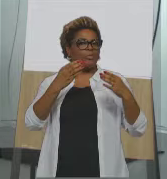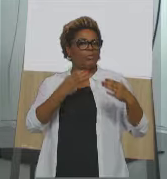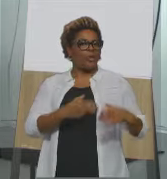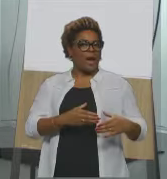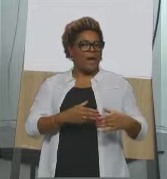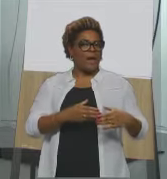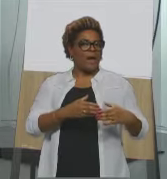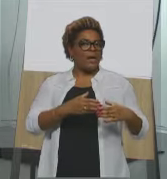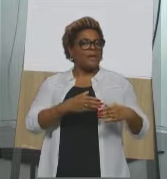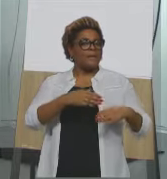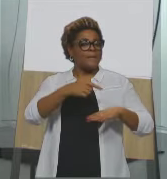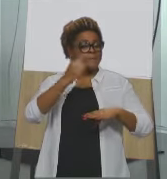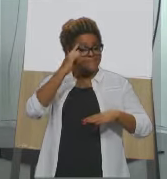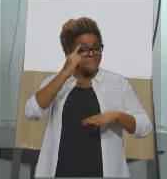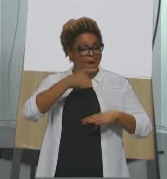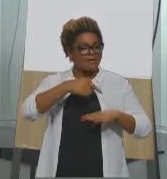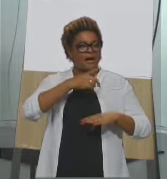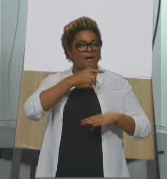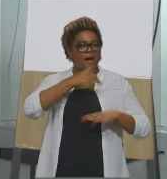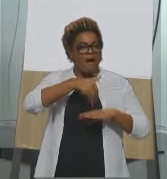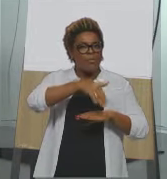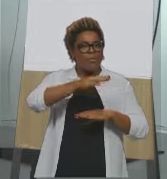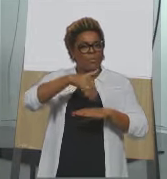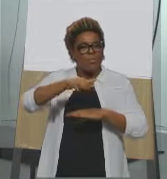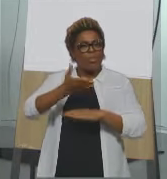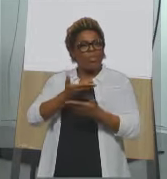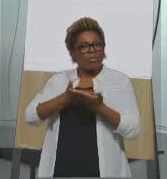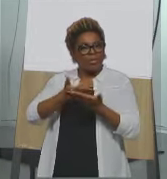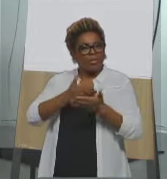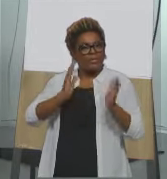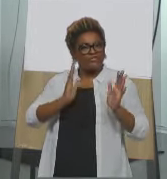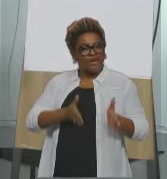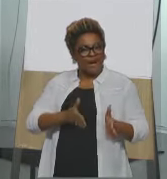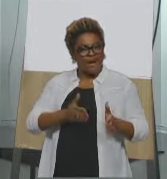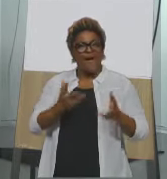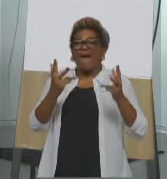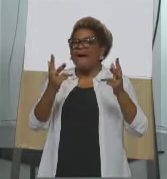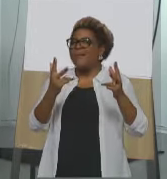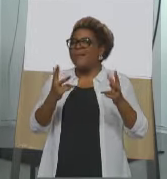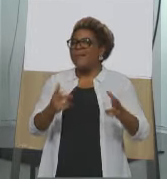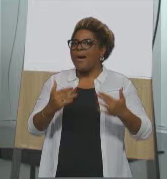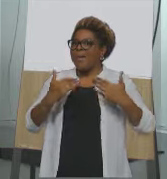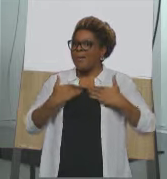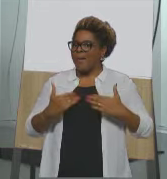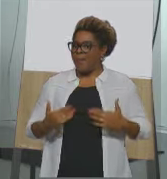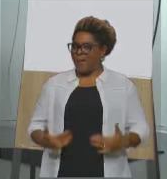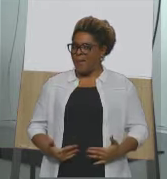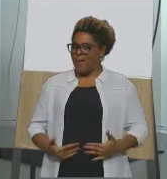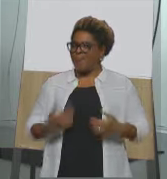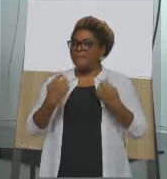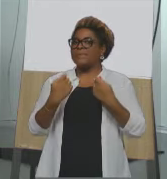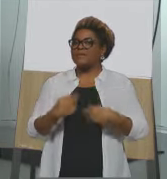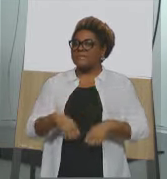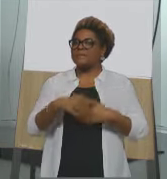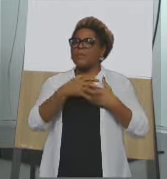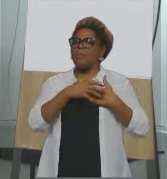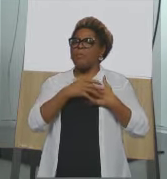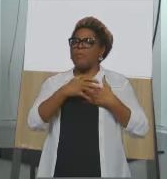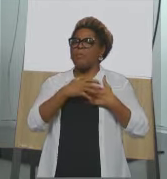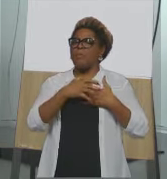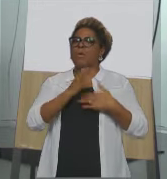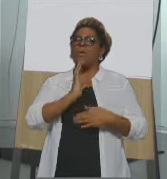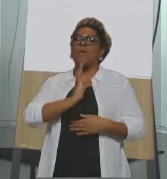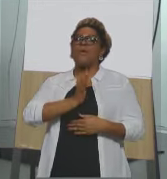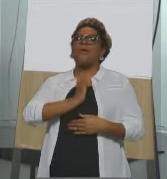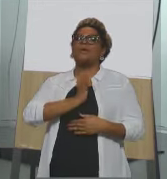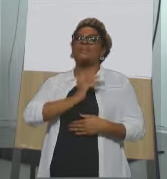água. Então, nós também, para esse sangue circular dentro do nosso corpo, nós precisamos da presença do coração. O coração